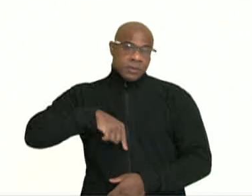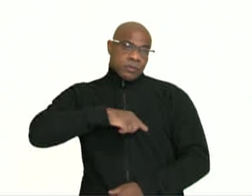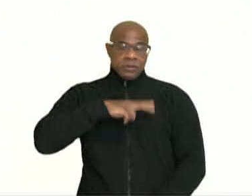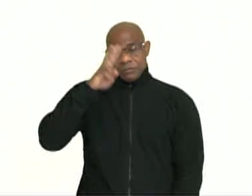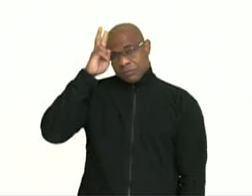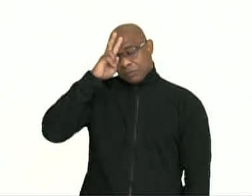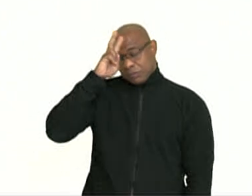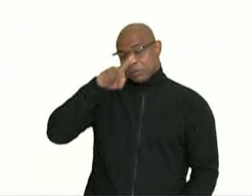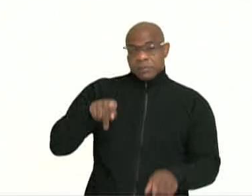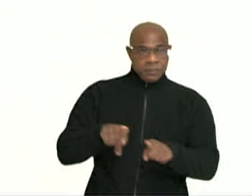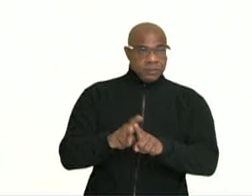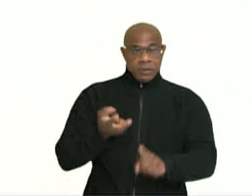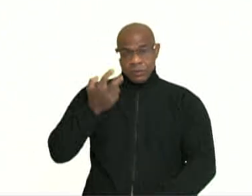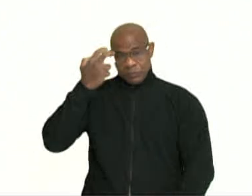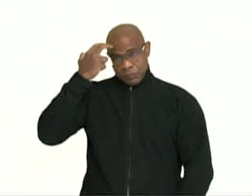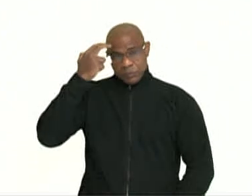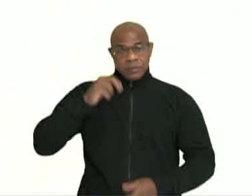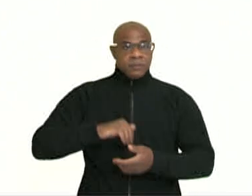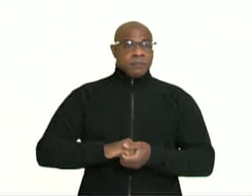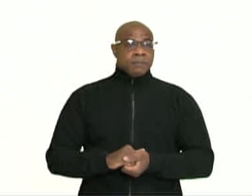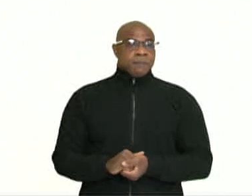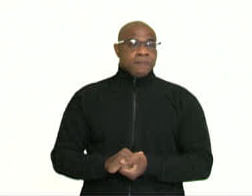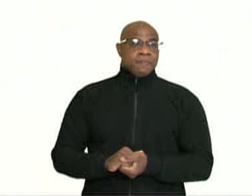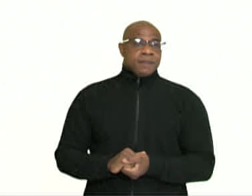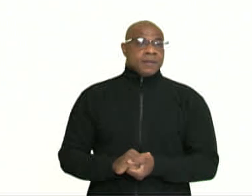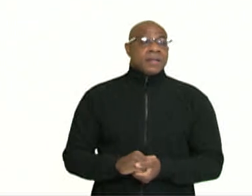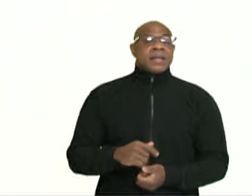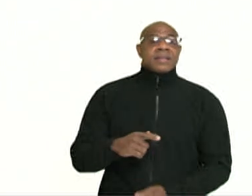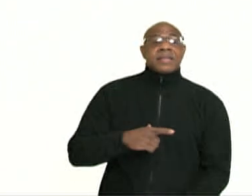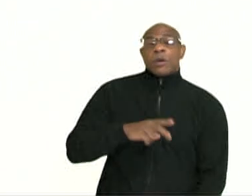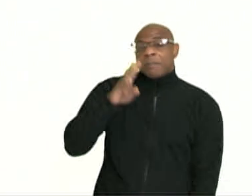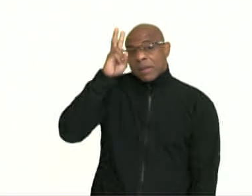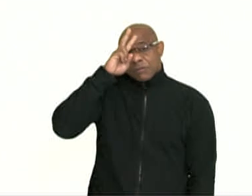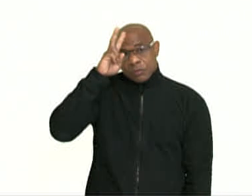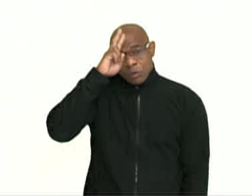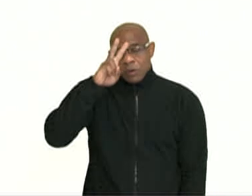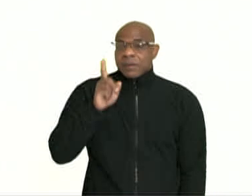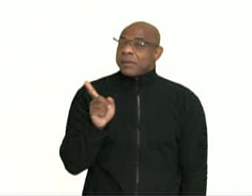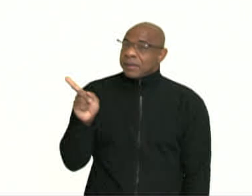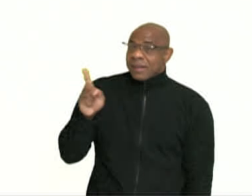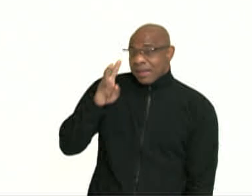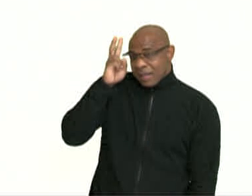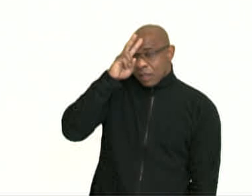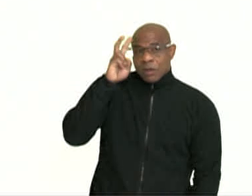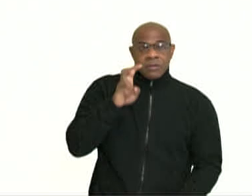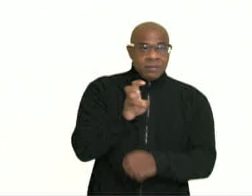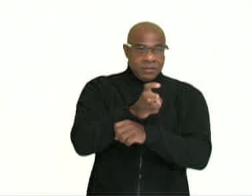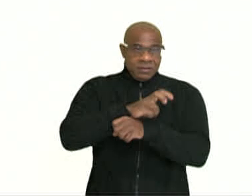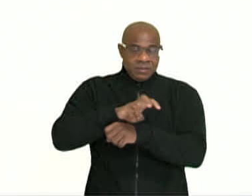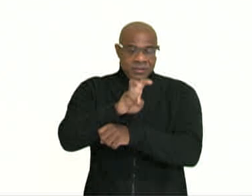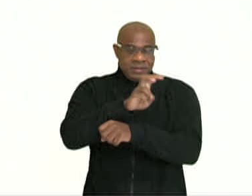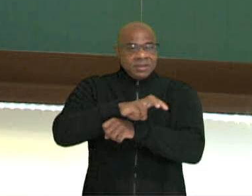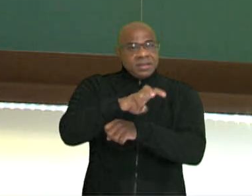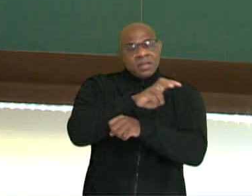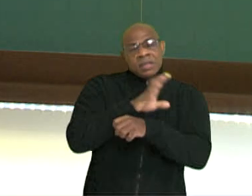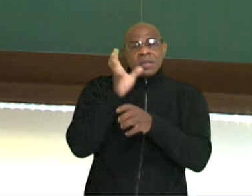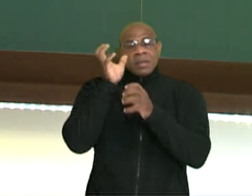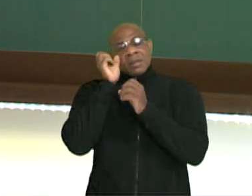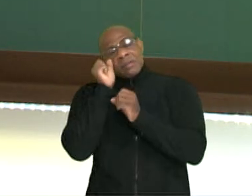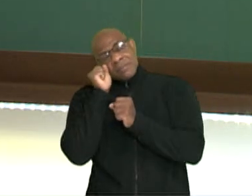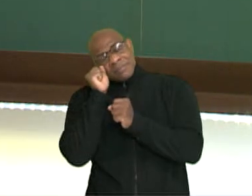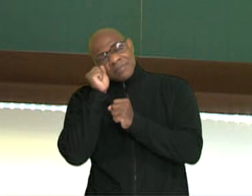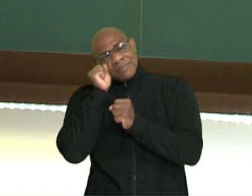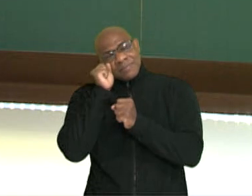para a nossa cultura. Então, tem uma lenda, gente, é a lenda da serpente adormecida, ou lenda